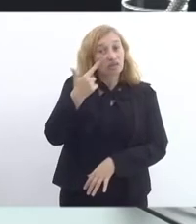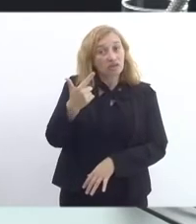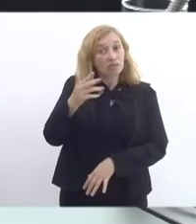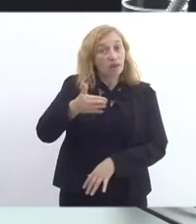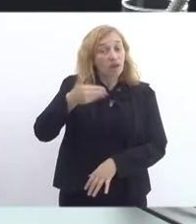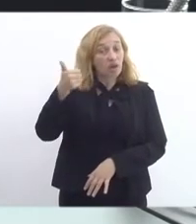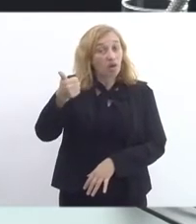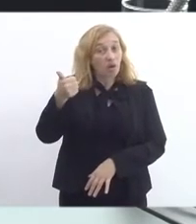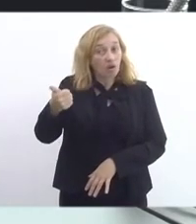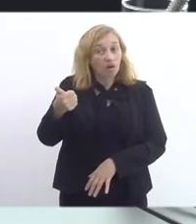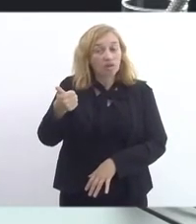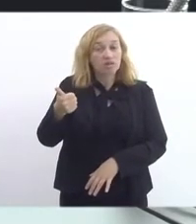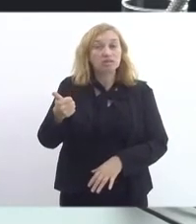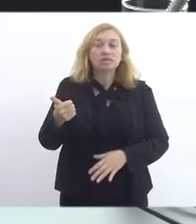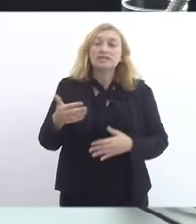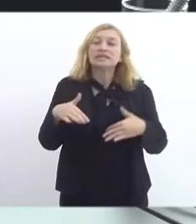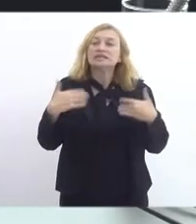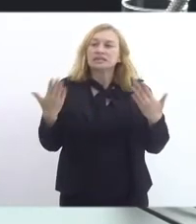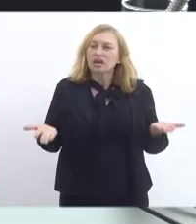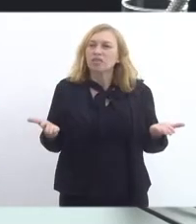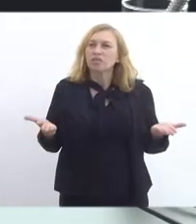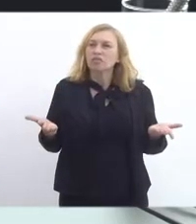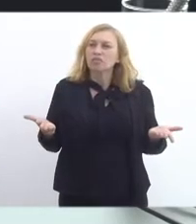Né? Então, eu,